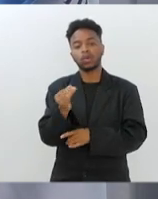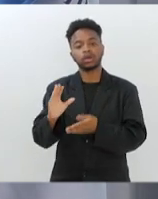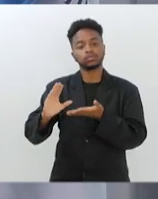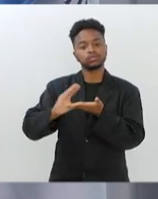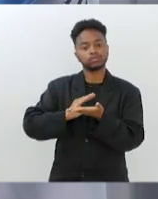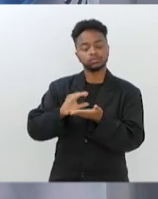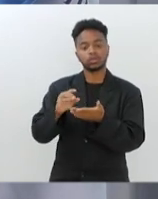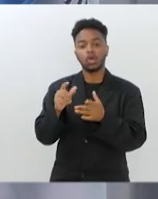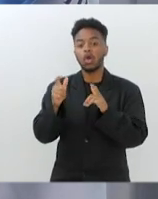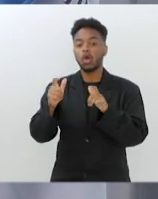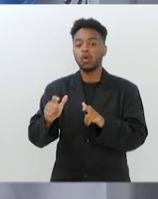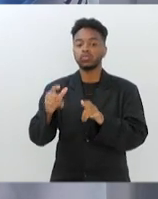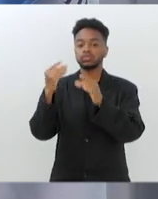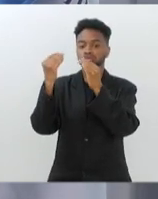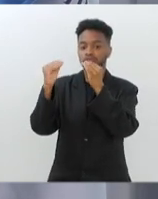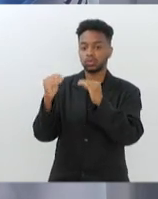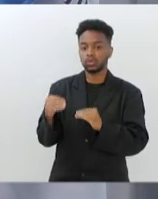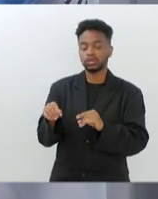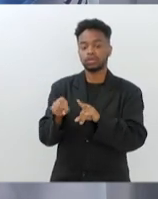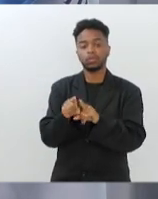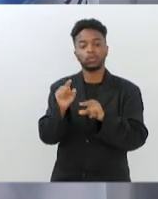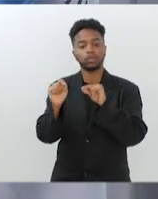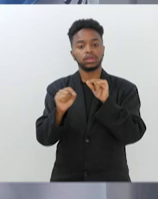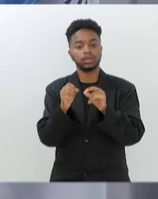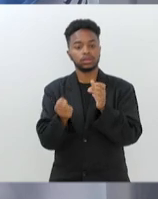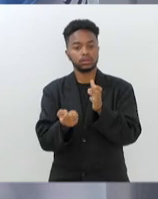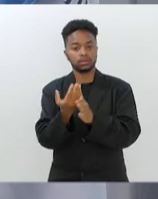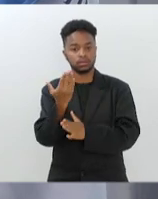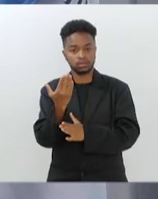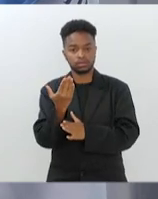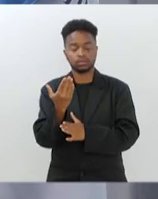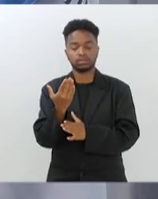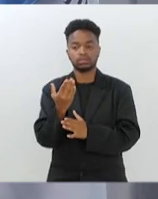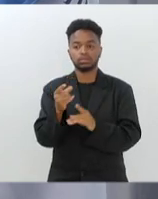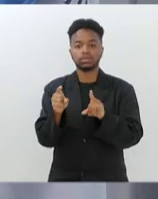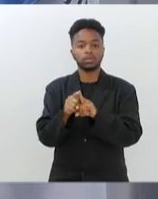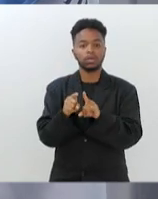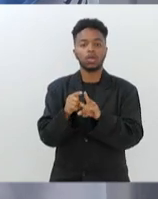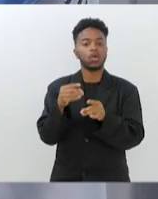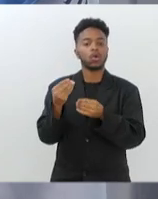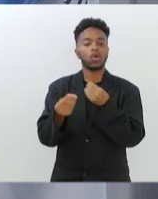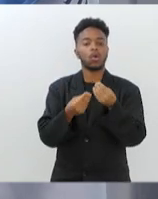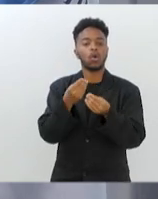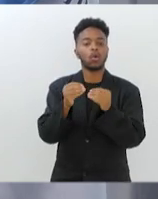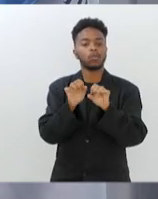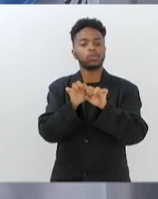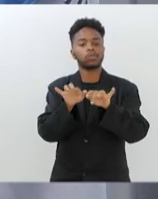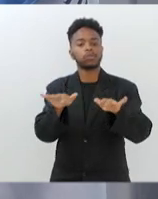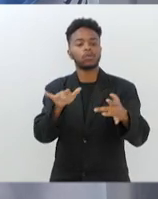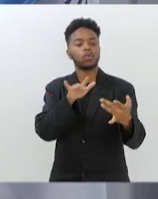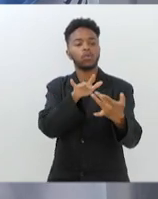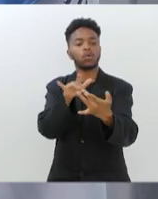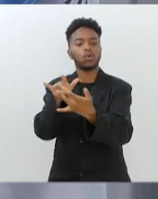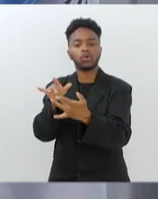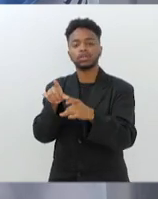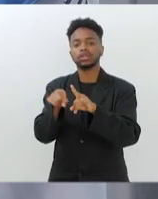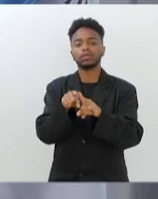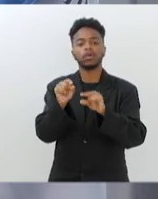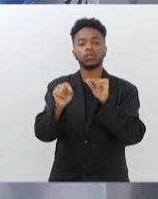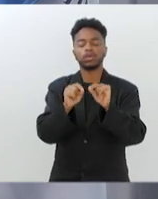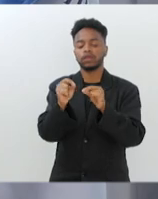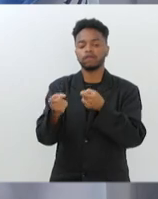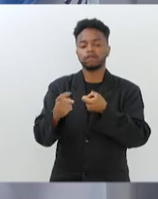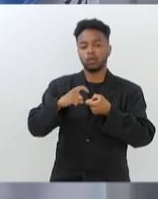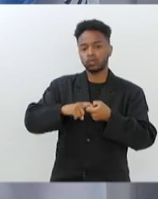veicularam que peças publicitárias criaram Qual é o alcance disso Qual foi o a taxa de retorno disso